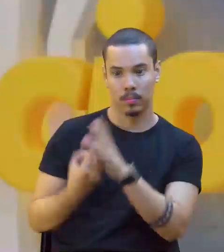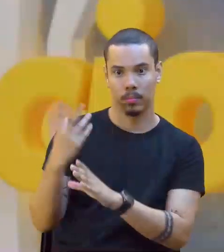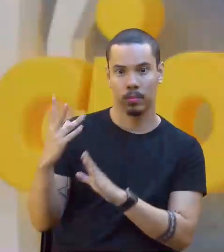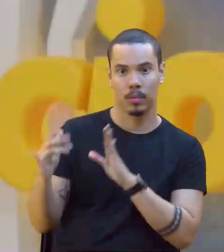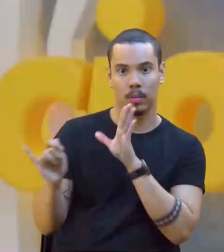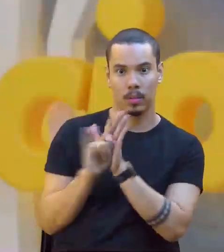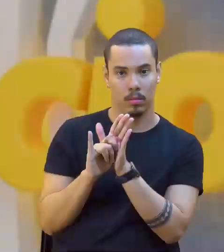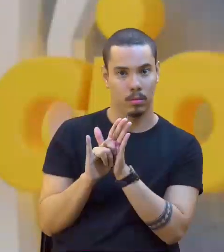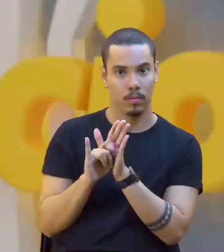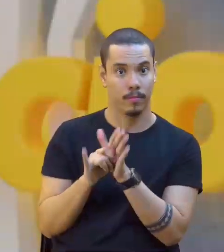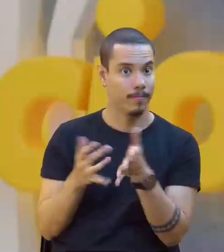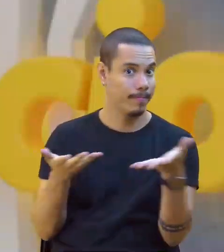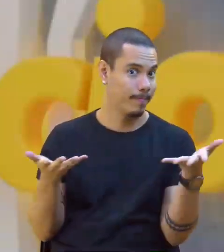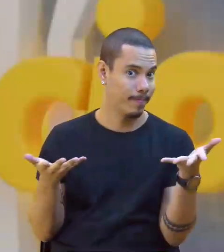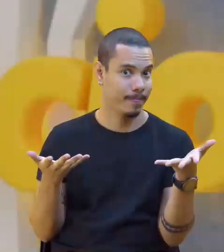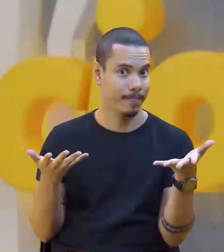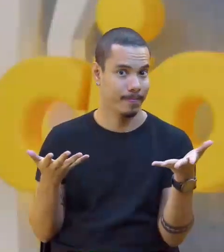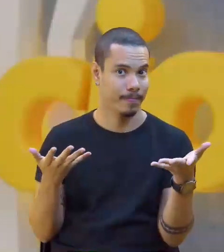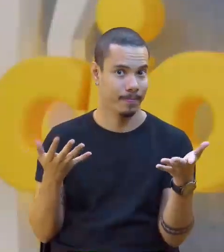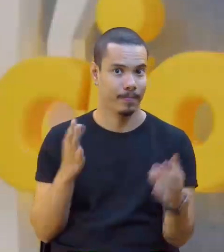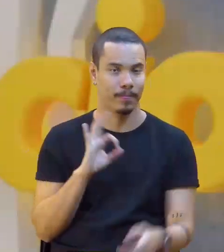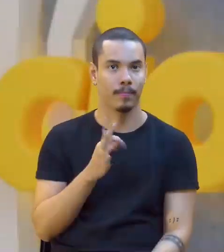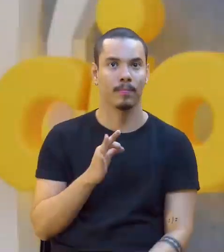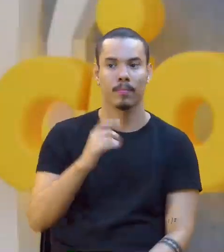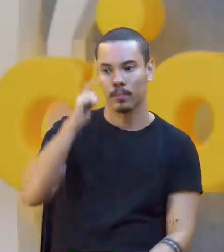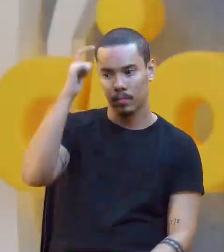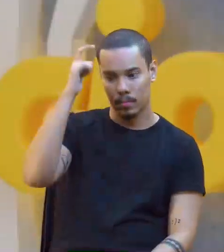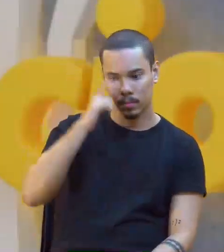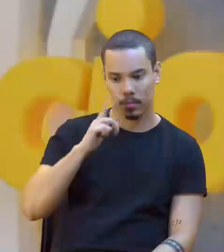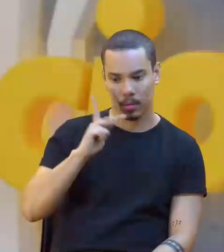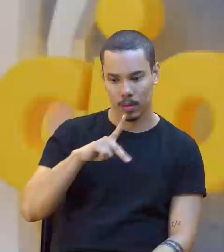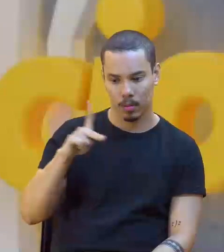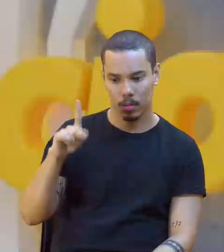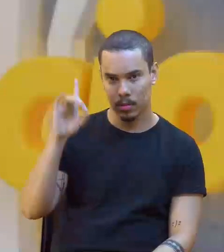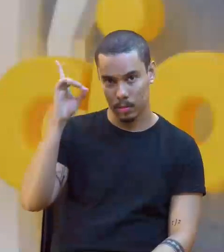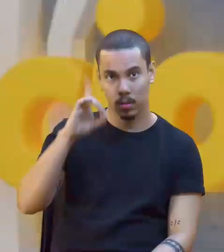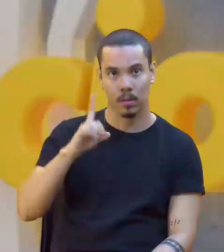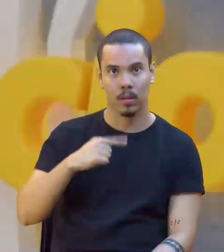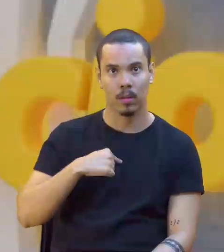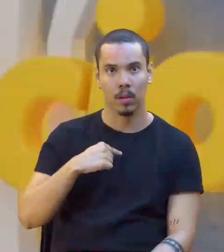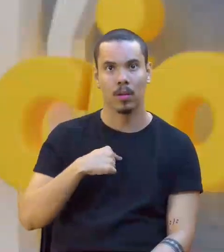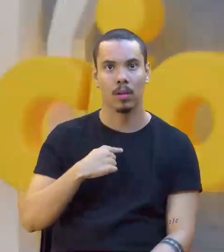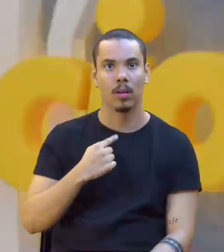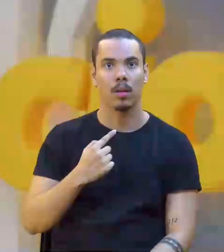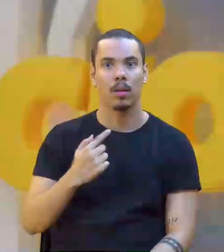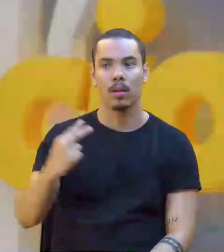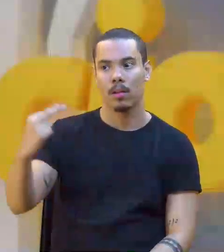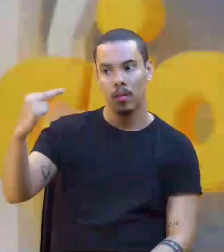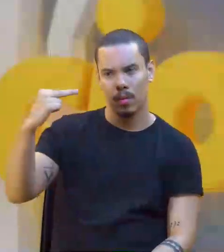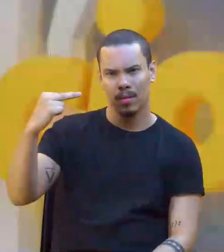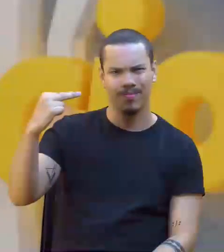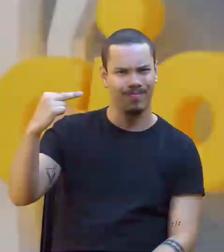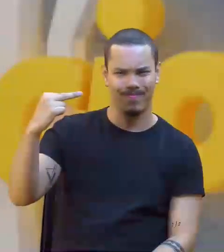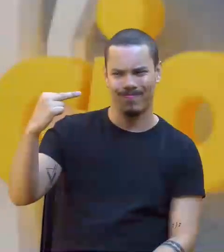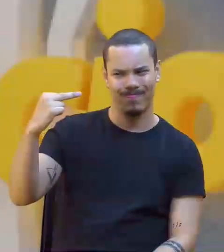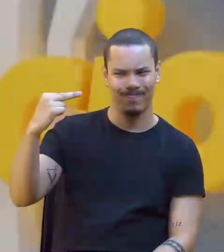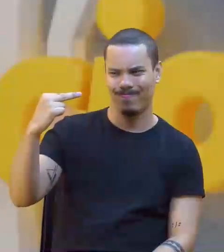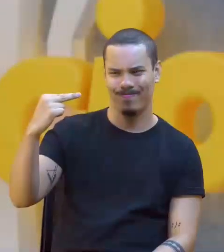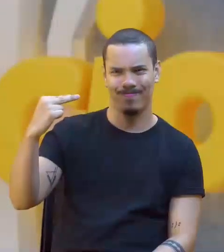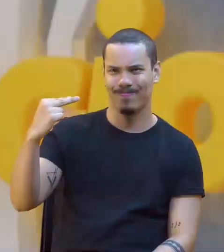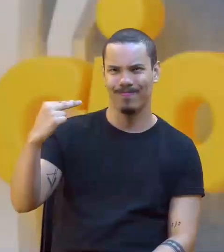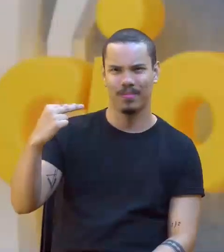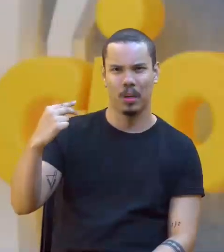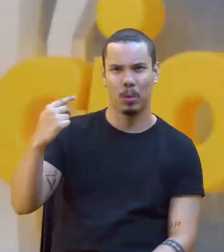Tudo bem, né? A professora Dani se considera indígena. Eu tenho traços indígenas aí, mas a professora, eu não enxergo isso em